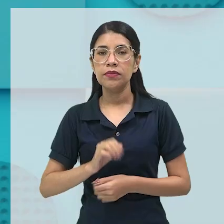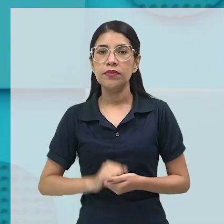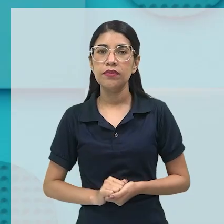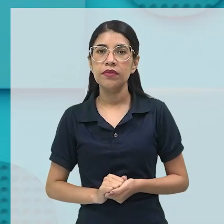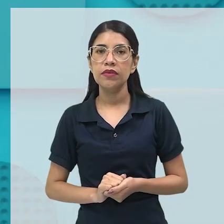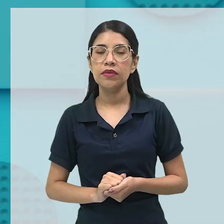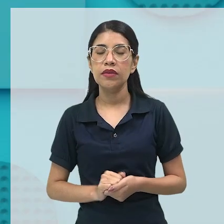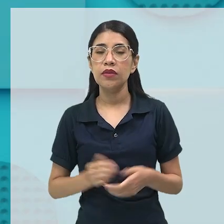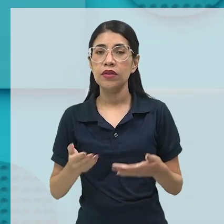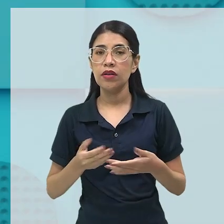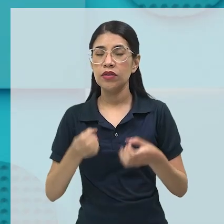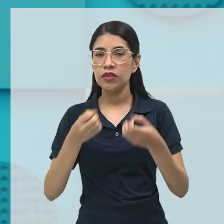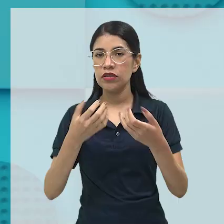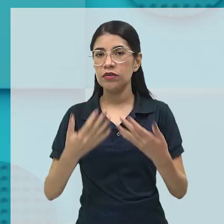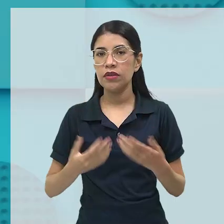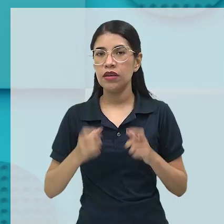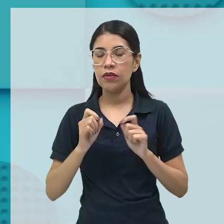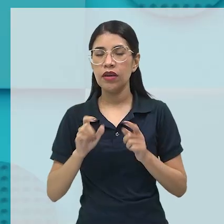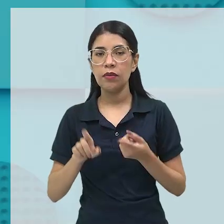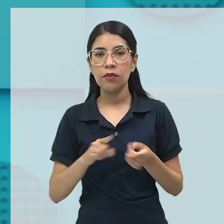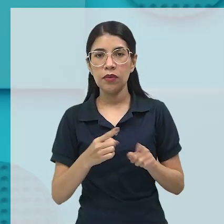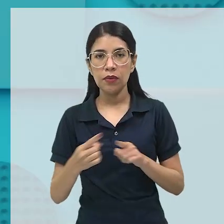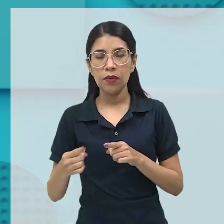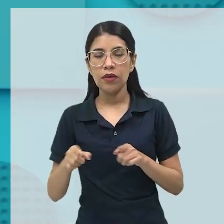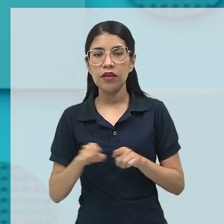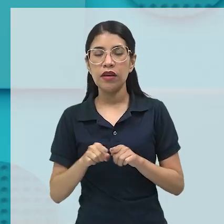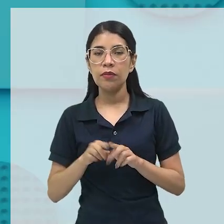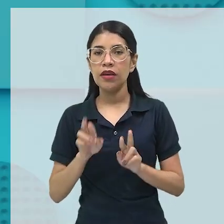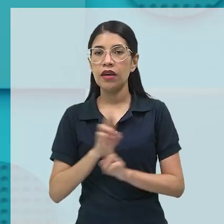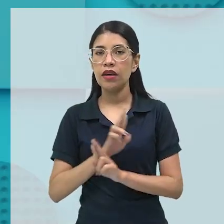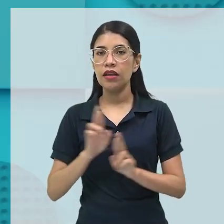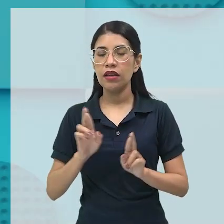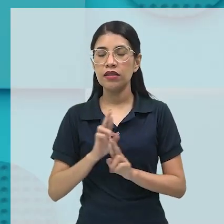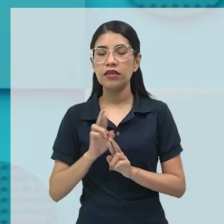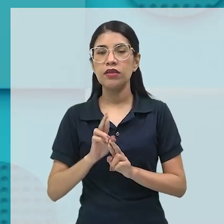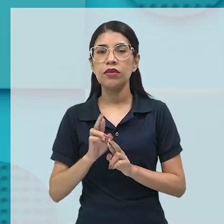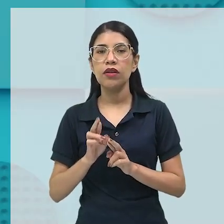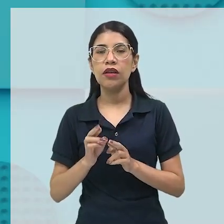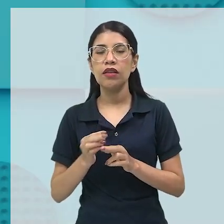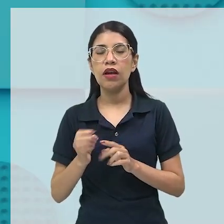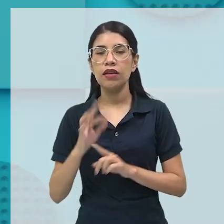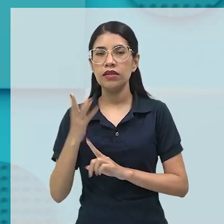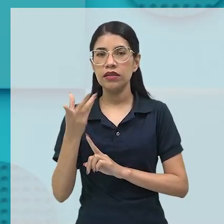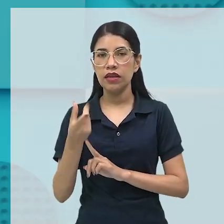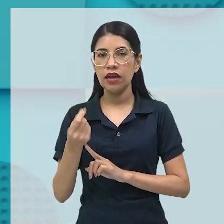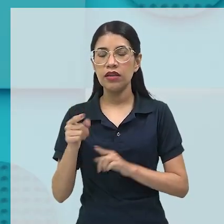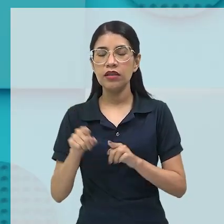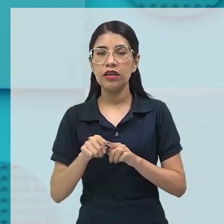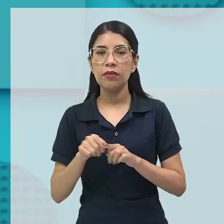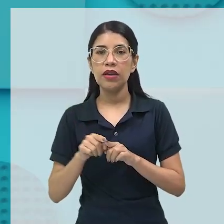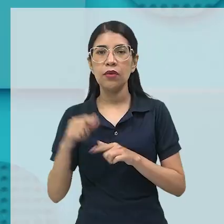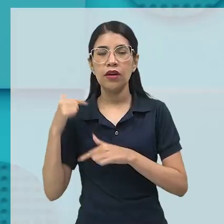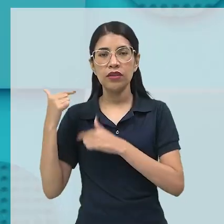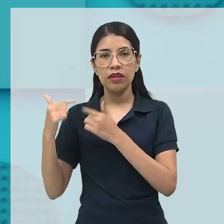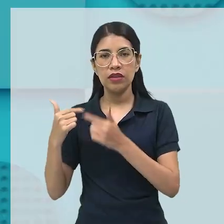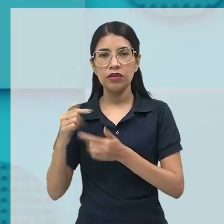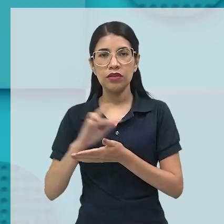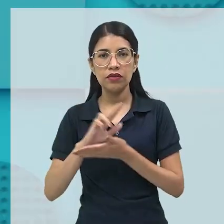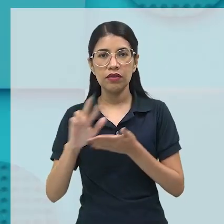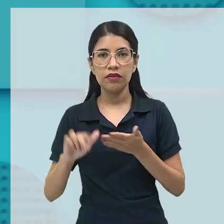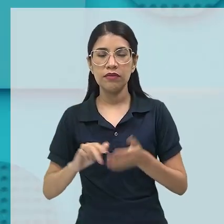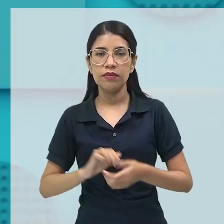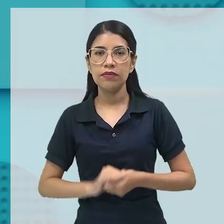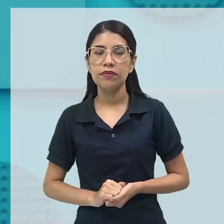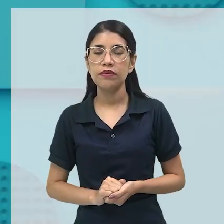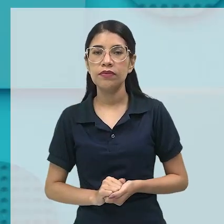Então, nós vamos falar de música e da nossa relação da produção artística com outras matrizes estéticas